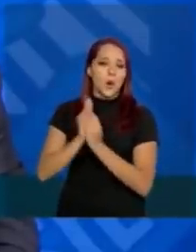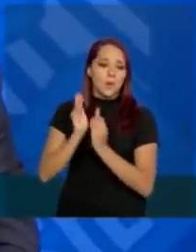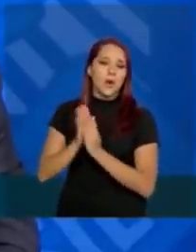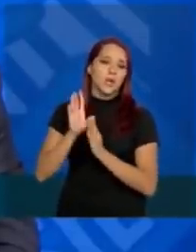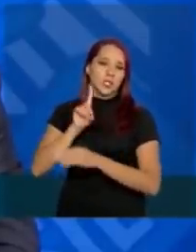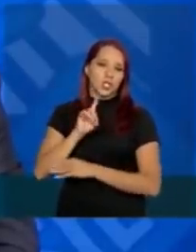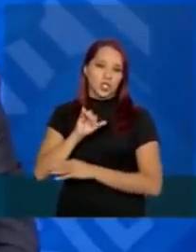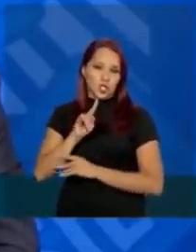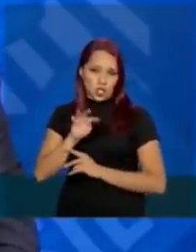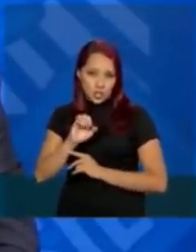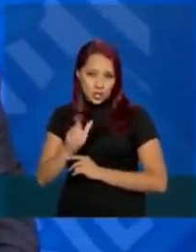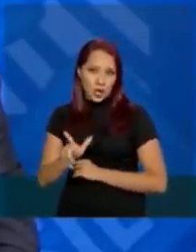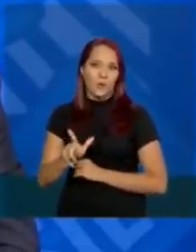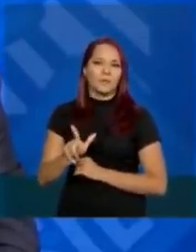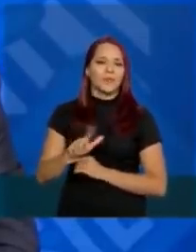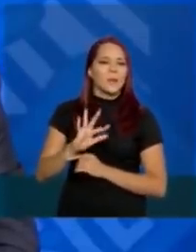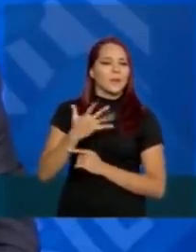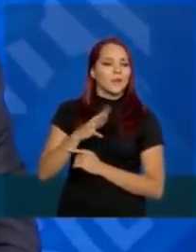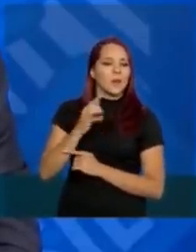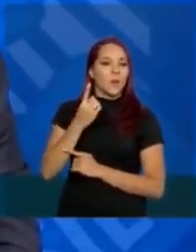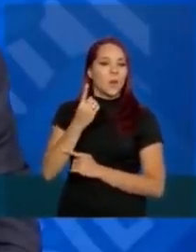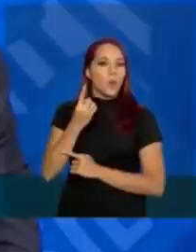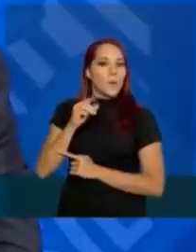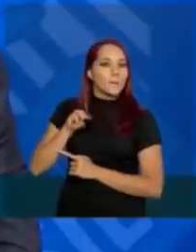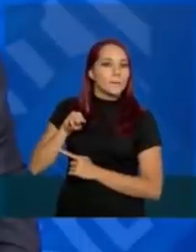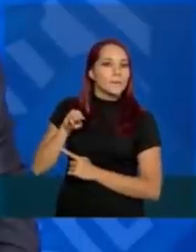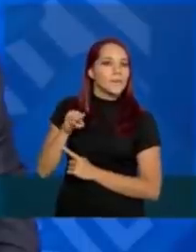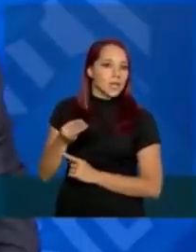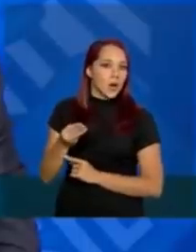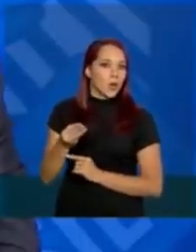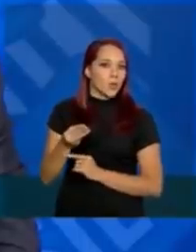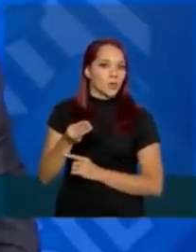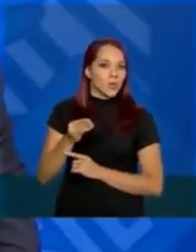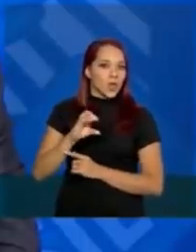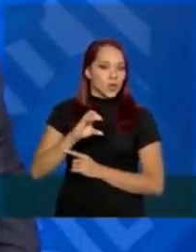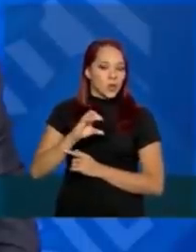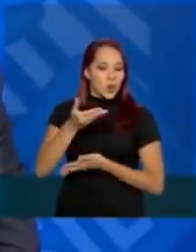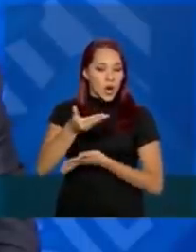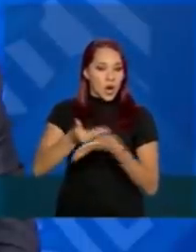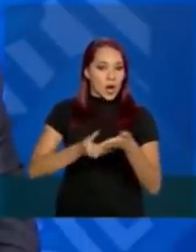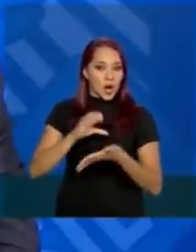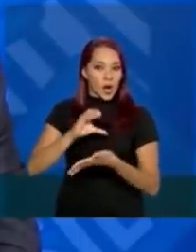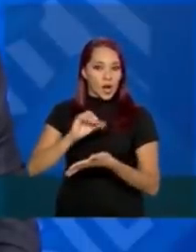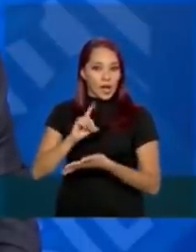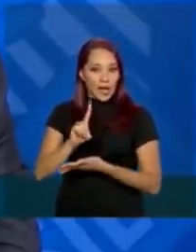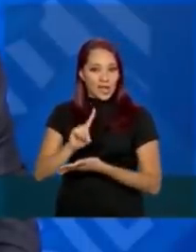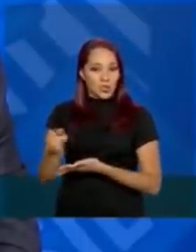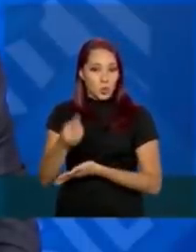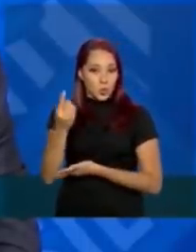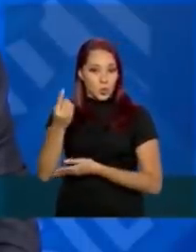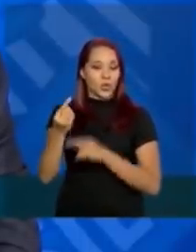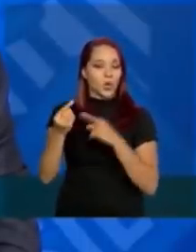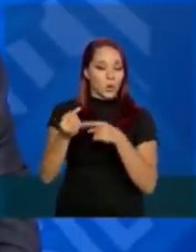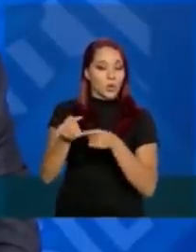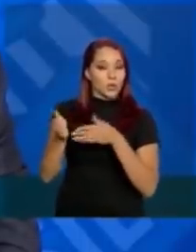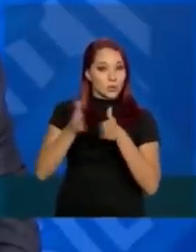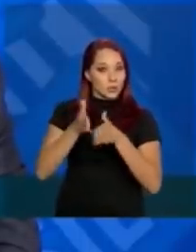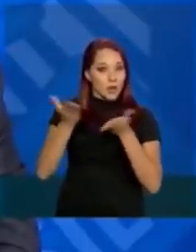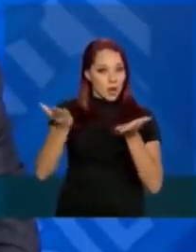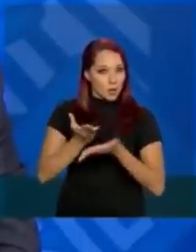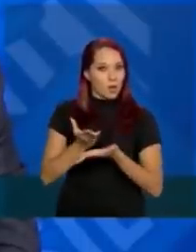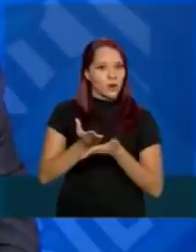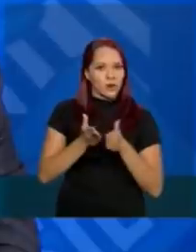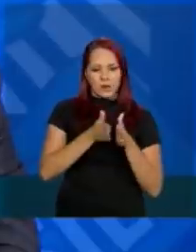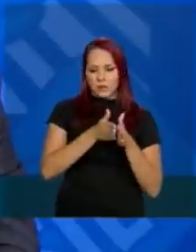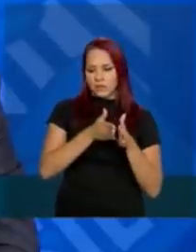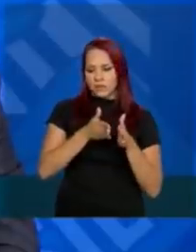digital. Um pouquinho mais de 1 milhão do Cadastro Único também estamos, nesse momento, nos